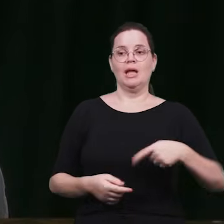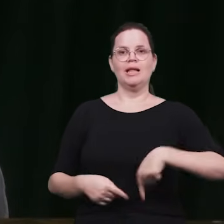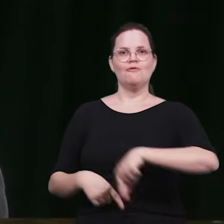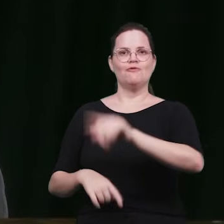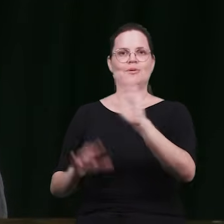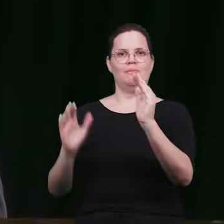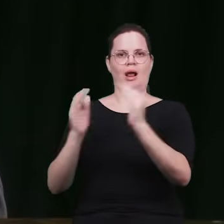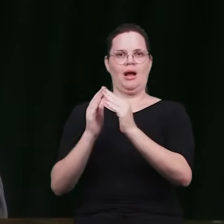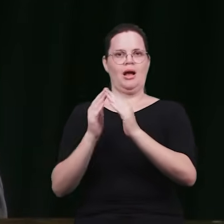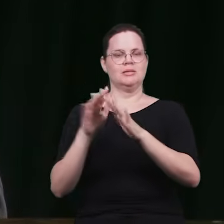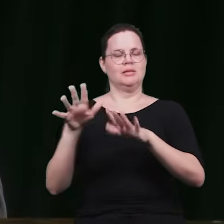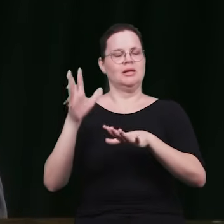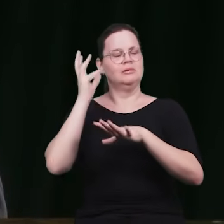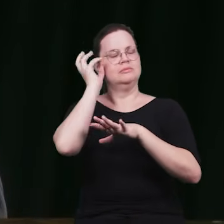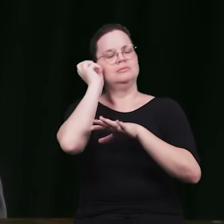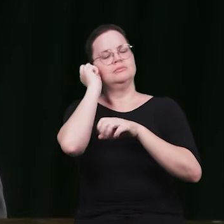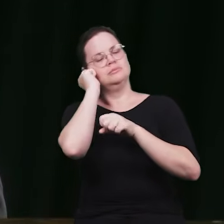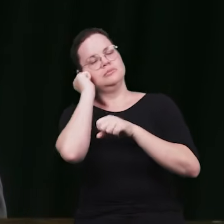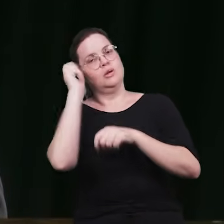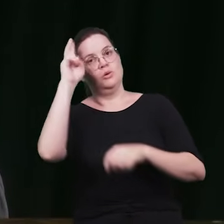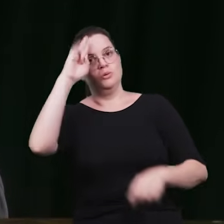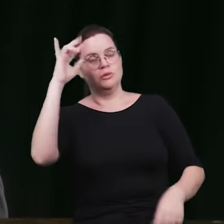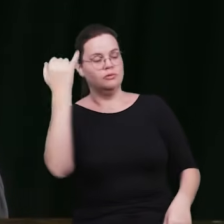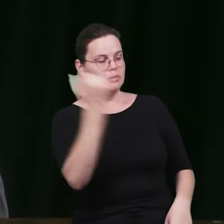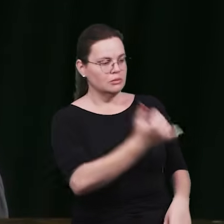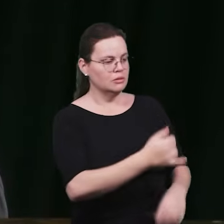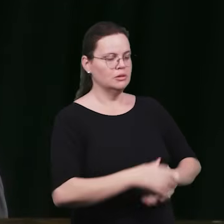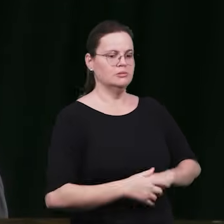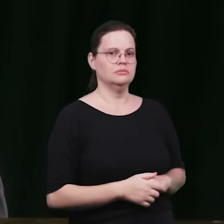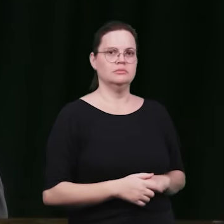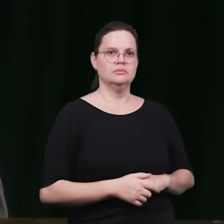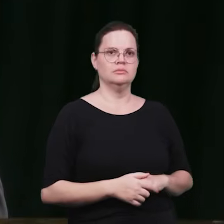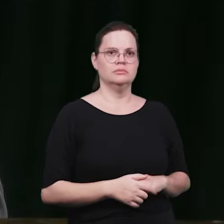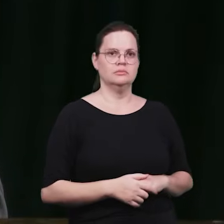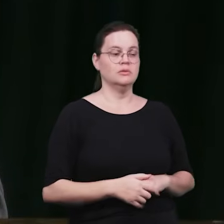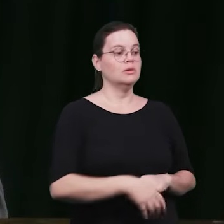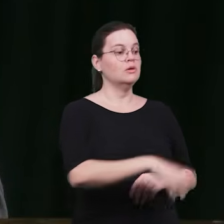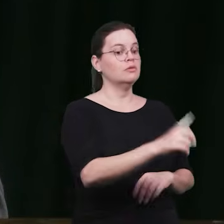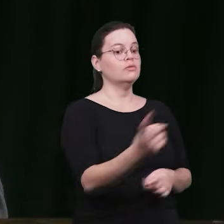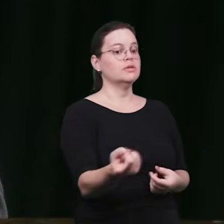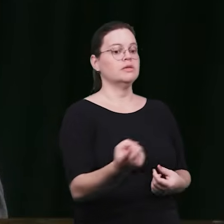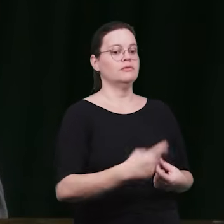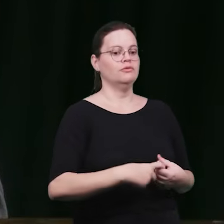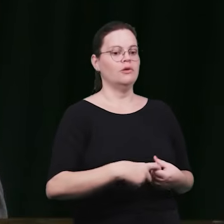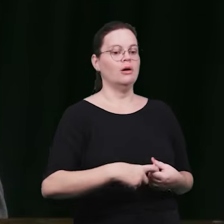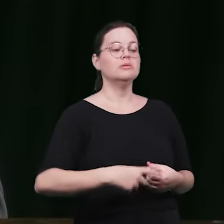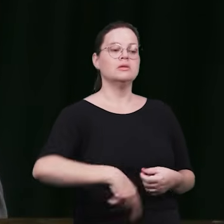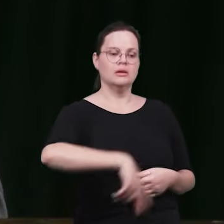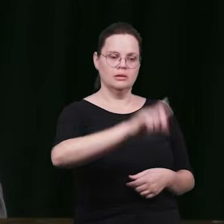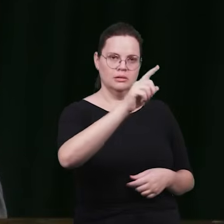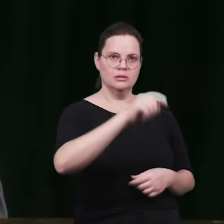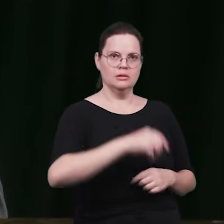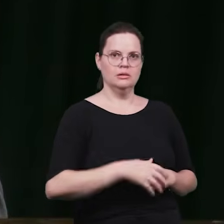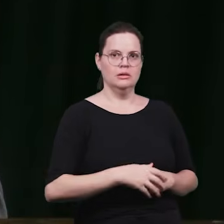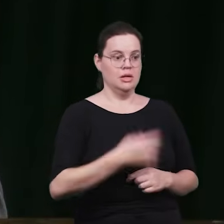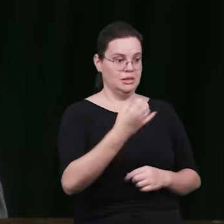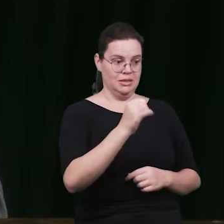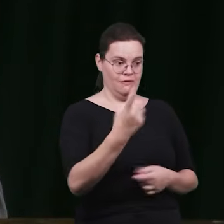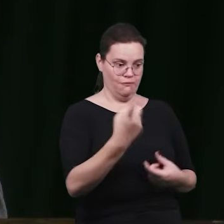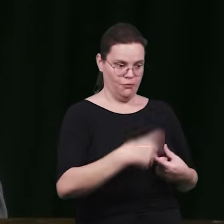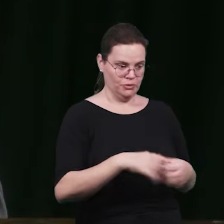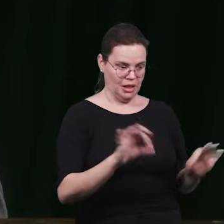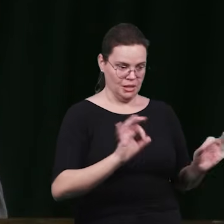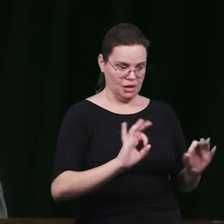ele botou a cabeça no travesseiro, o Senhor falou com ele, falou assim: "Ó, volta lá, realiza maior, senão eu ponho outro no teu lugar".